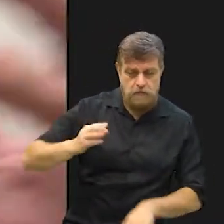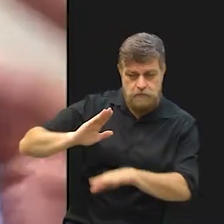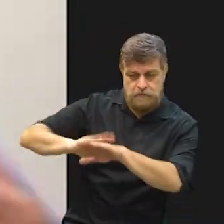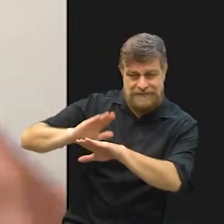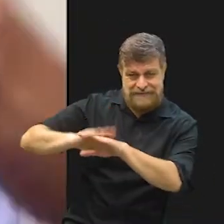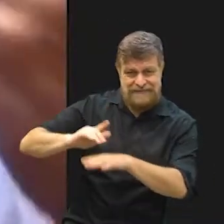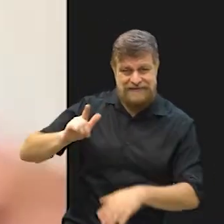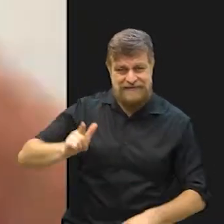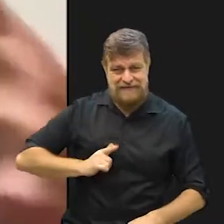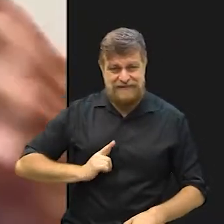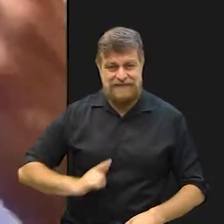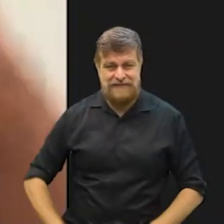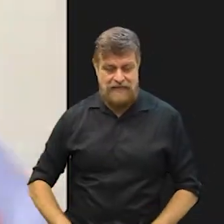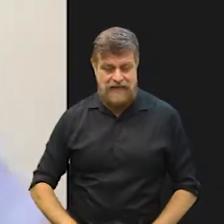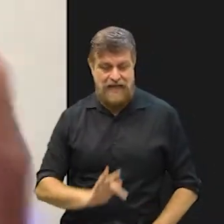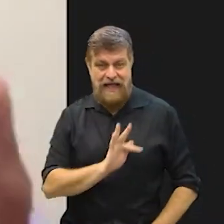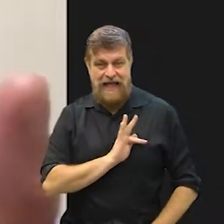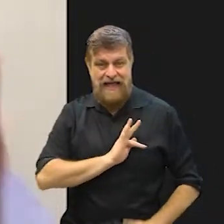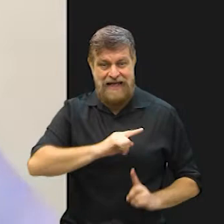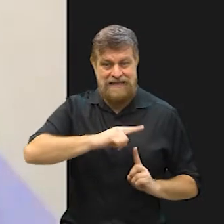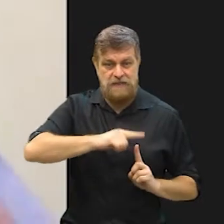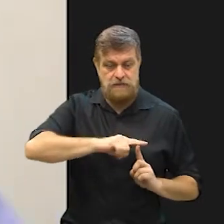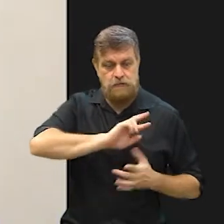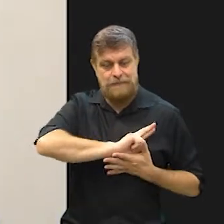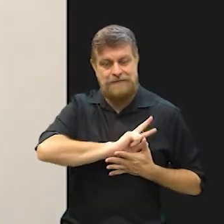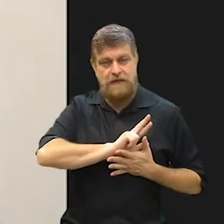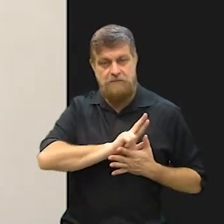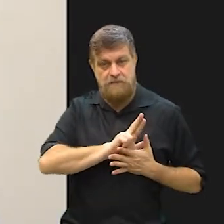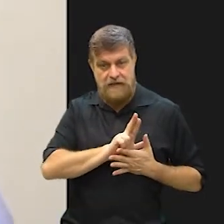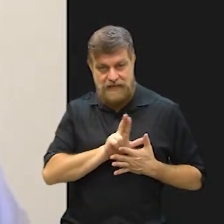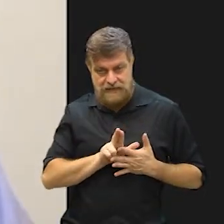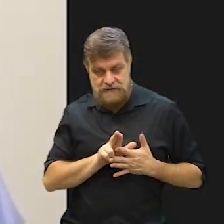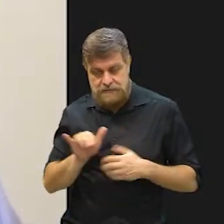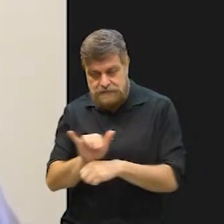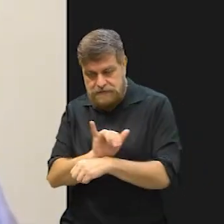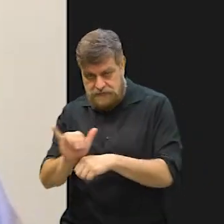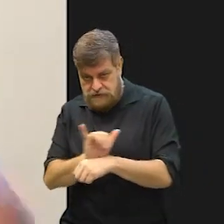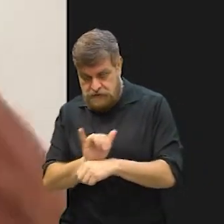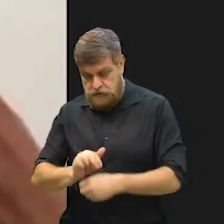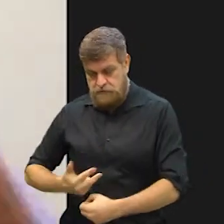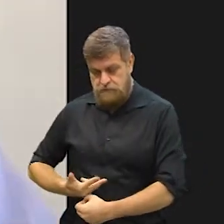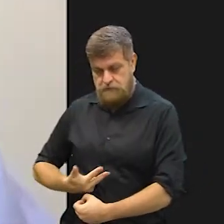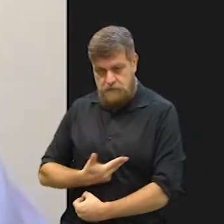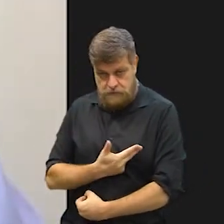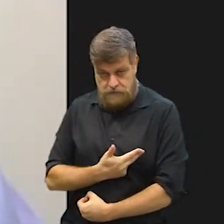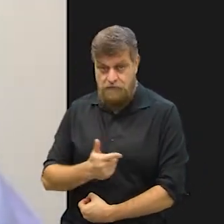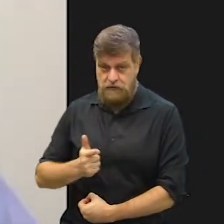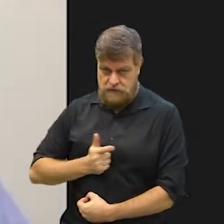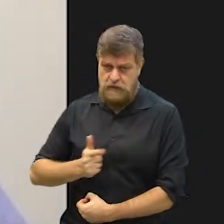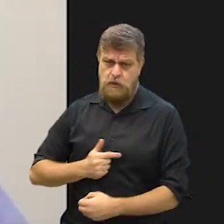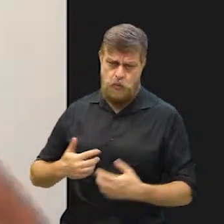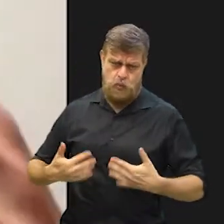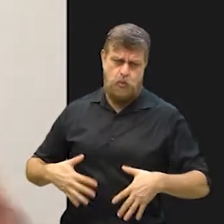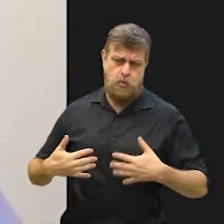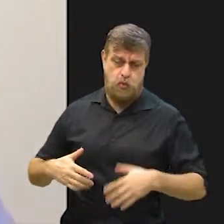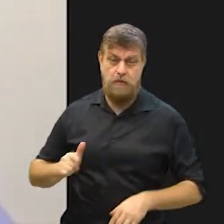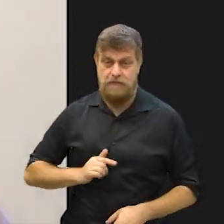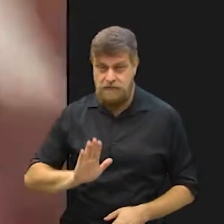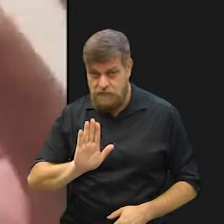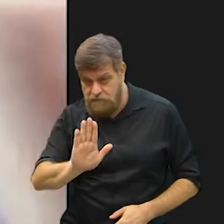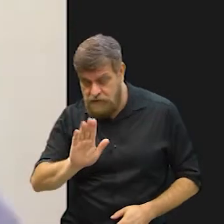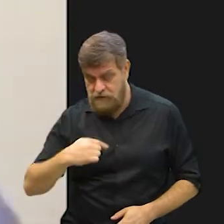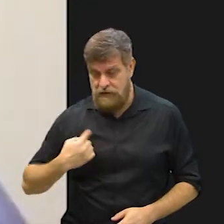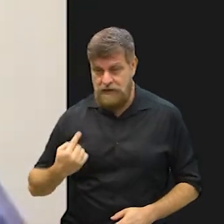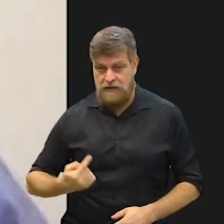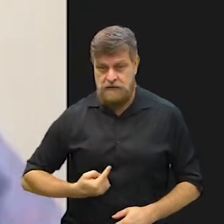Existem várias técnicas para fazer essa cirurgia. Em alguns casos, é necessário